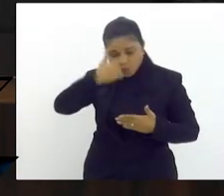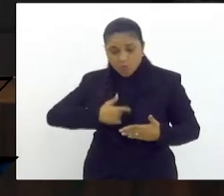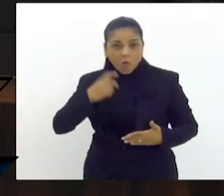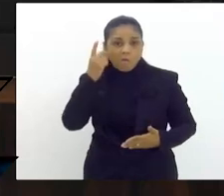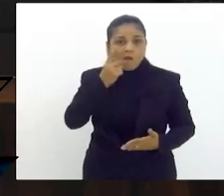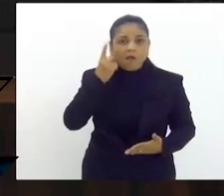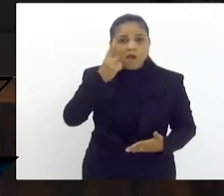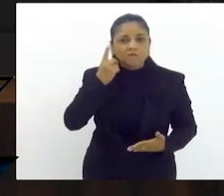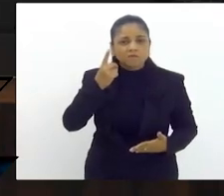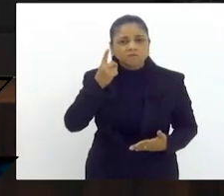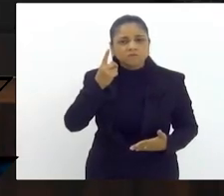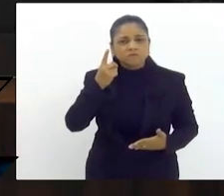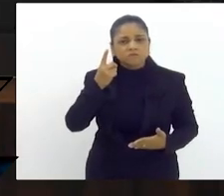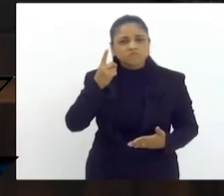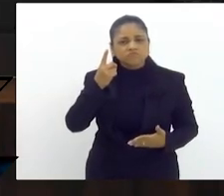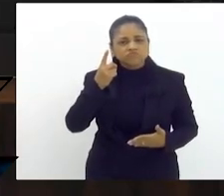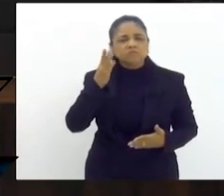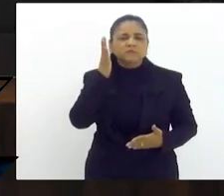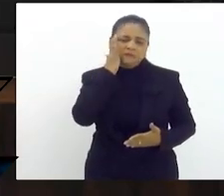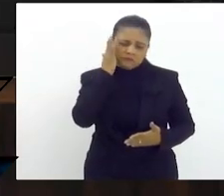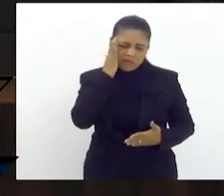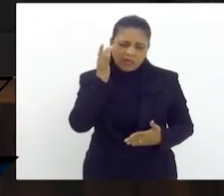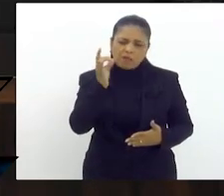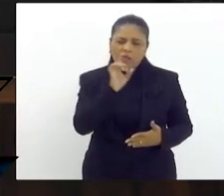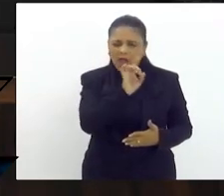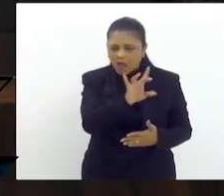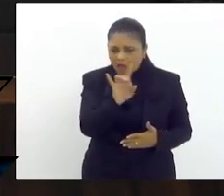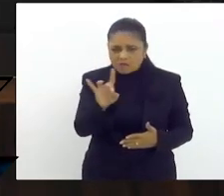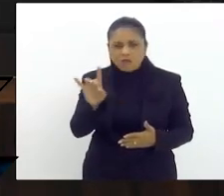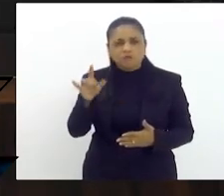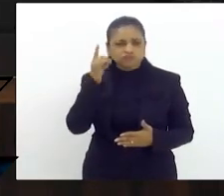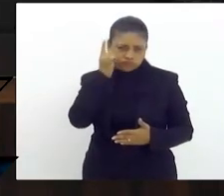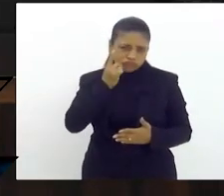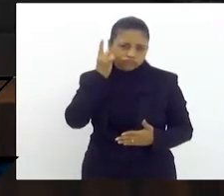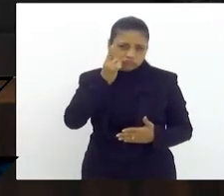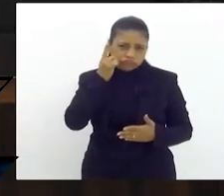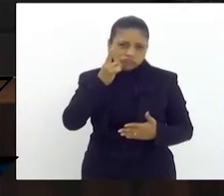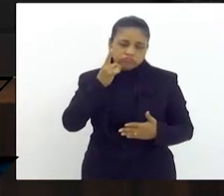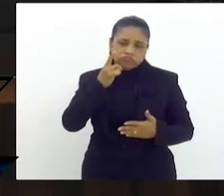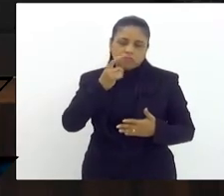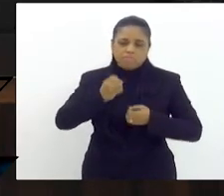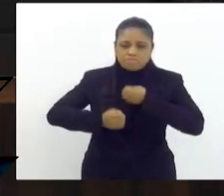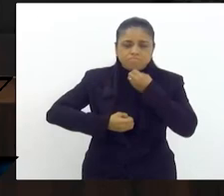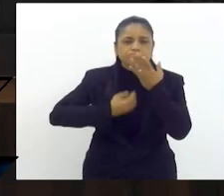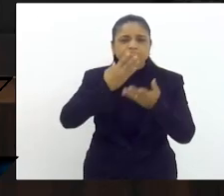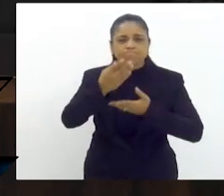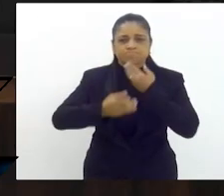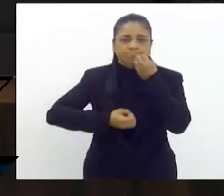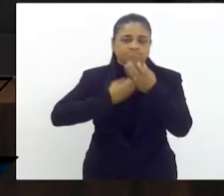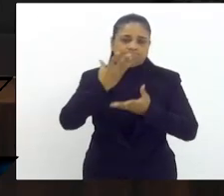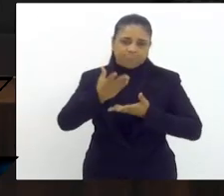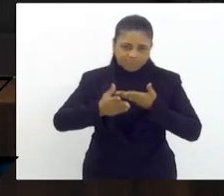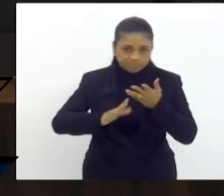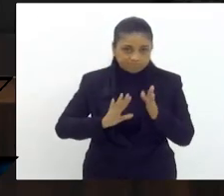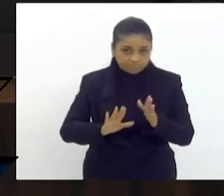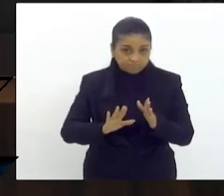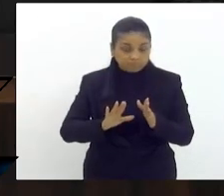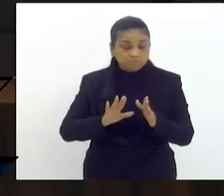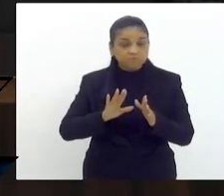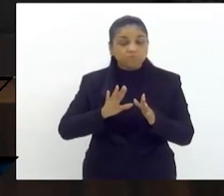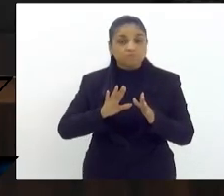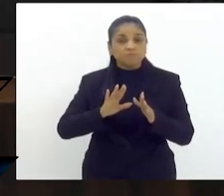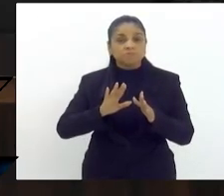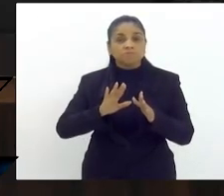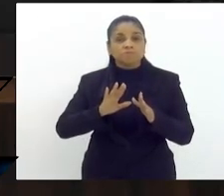né claro que cada um de nós vai ter um jeito de verbalizar sua indignação e eu queria dizer que